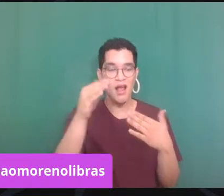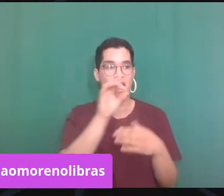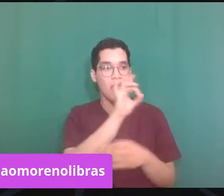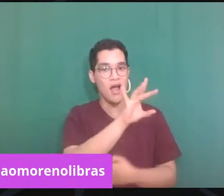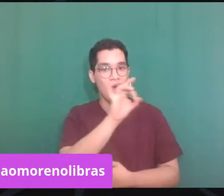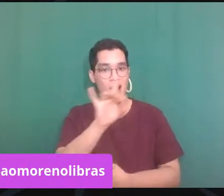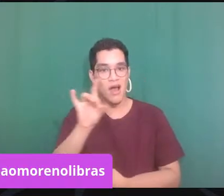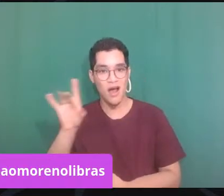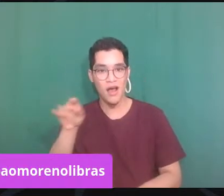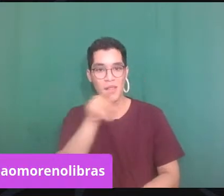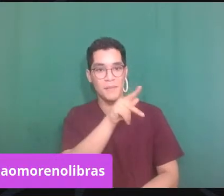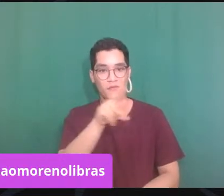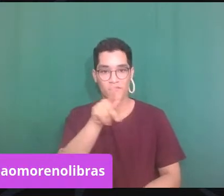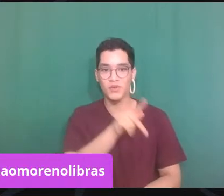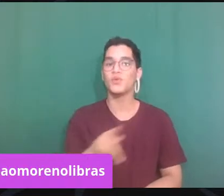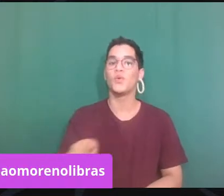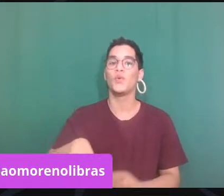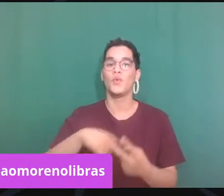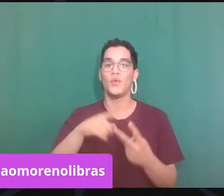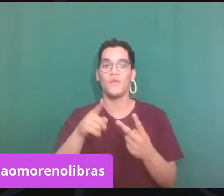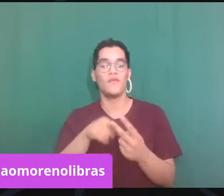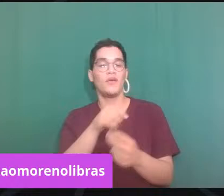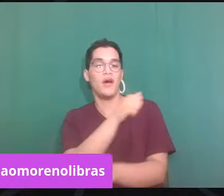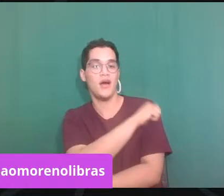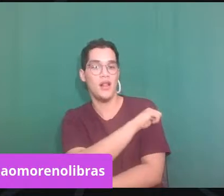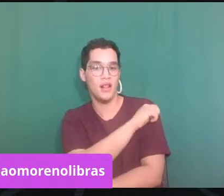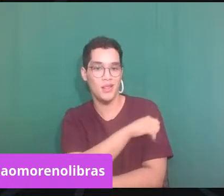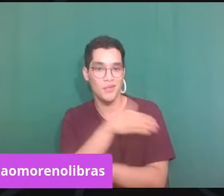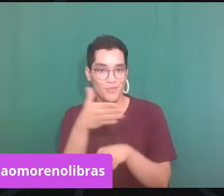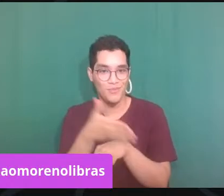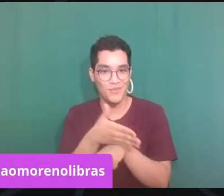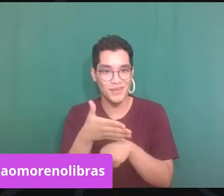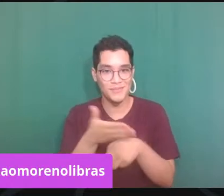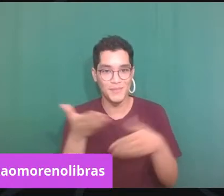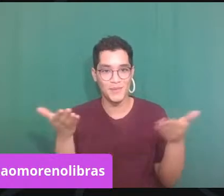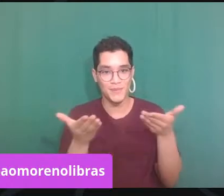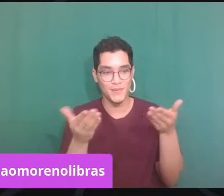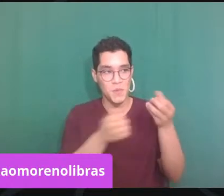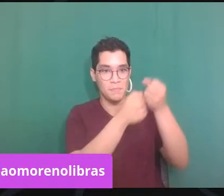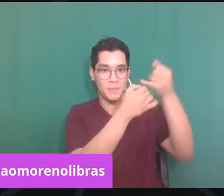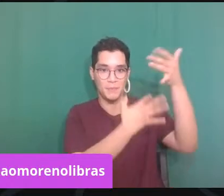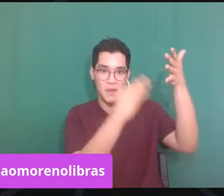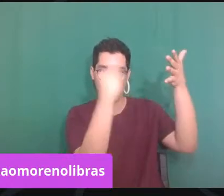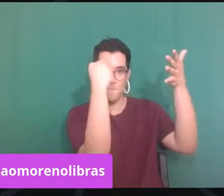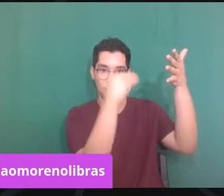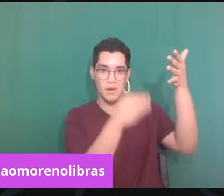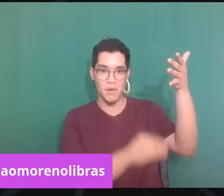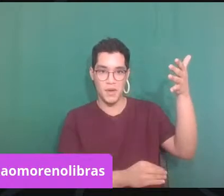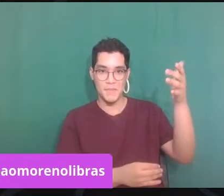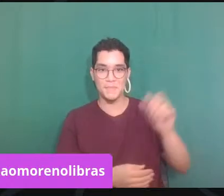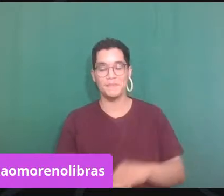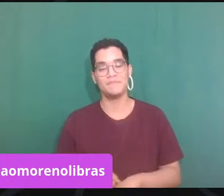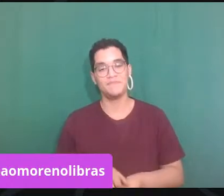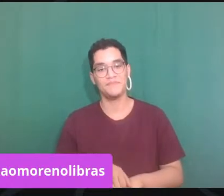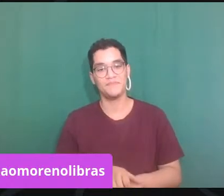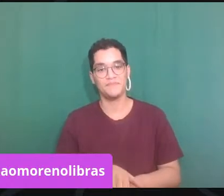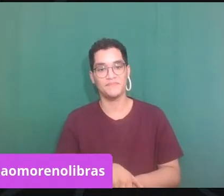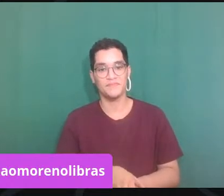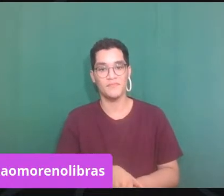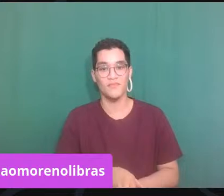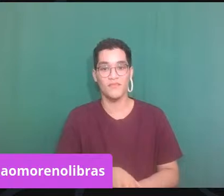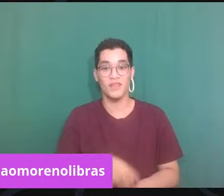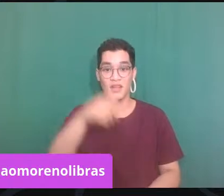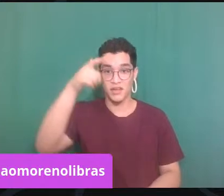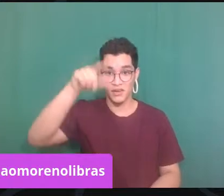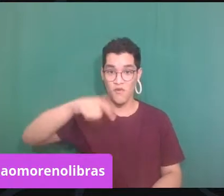a cada estudante que aqui esteve, e, mais uma vez, me